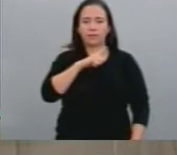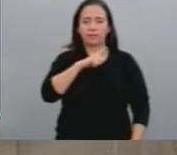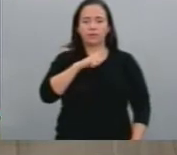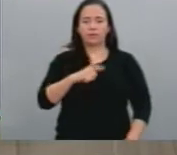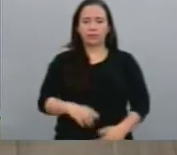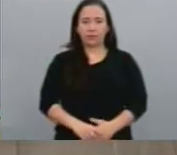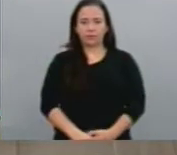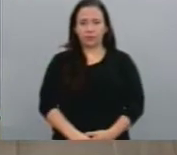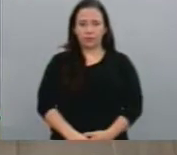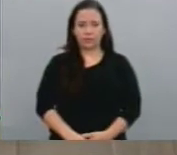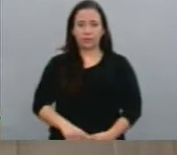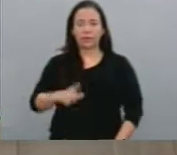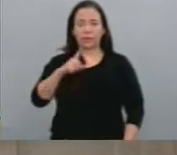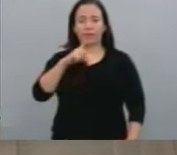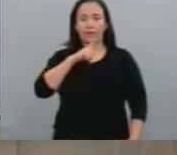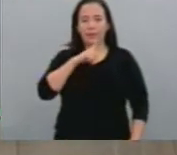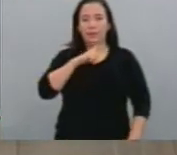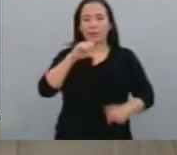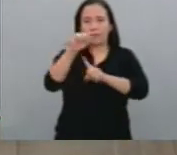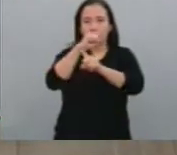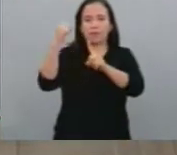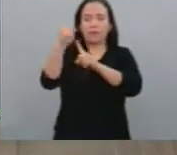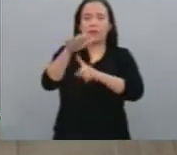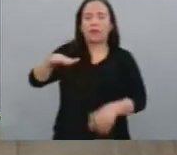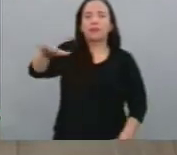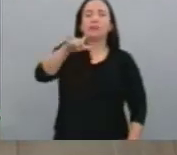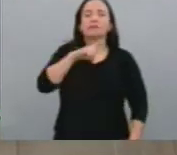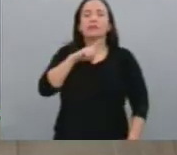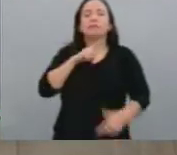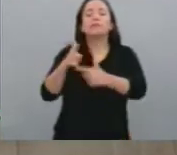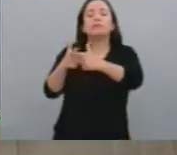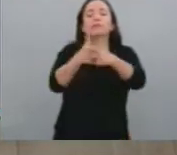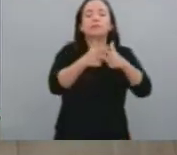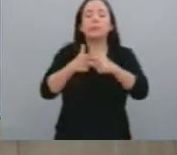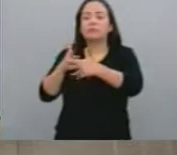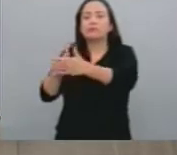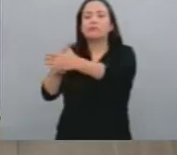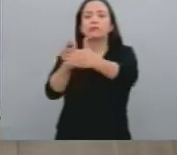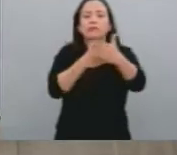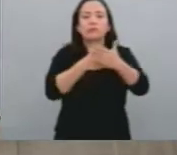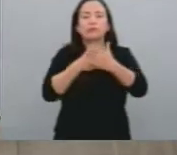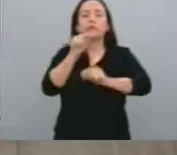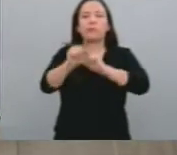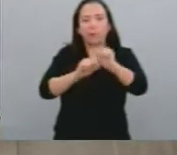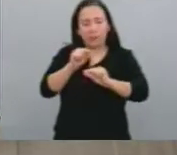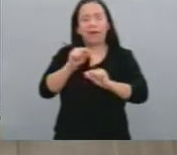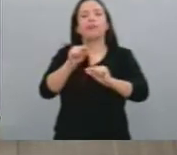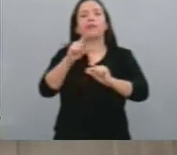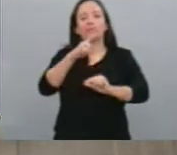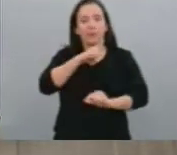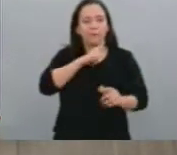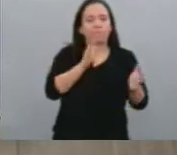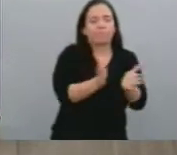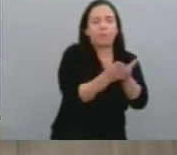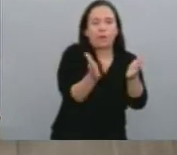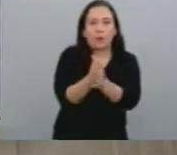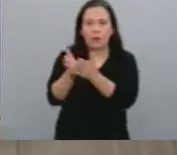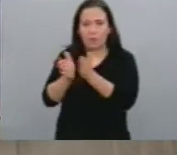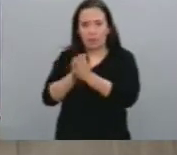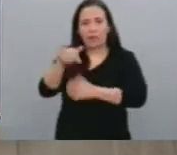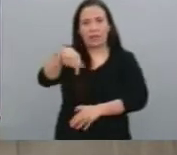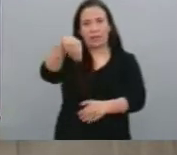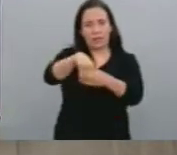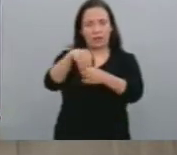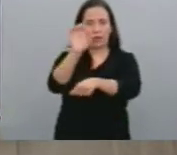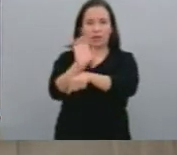incapacidade de enfrentarmos a nossa maior chaga, que é a gigantesca pobreza que assola a nossa população.